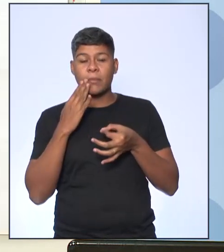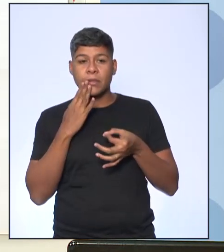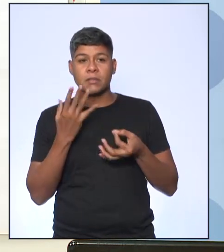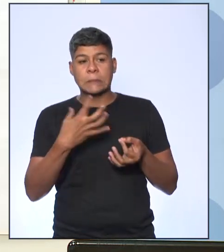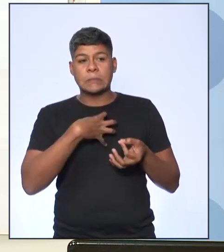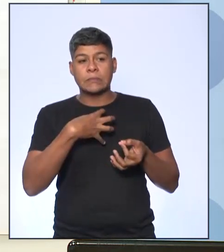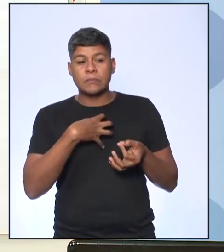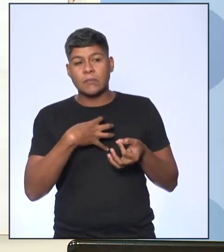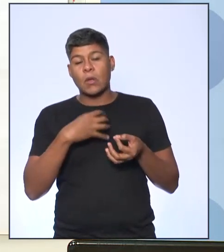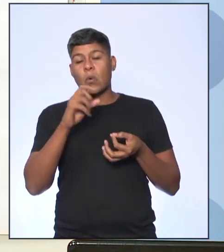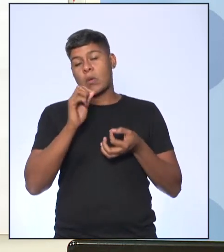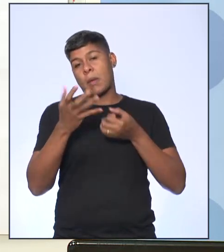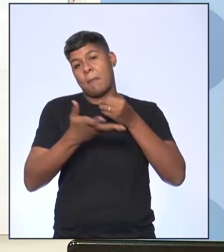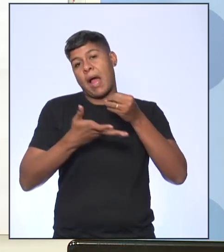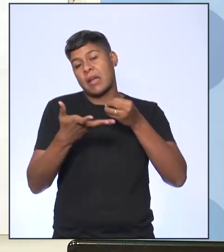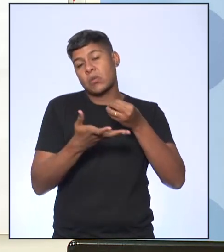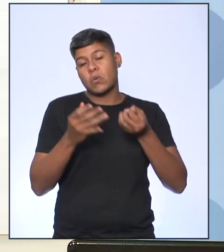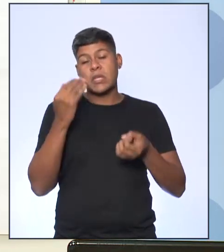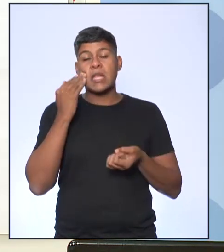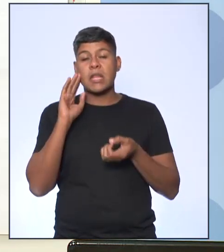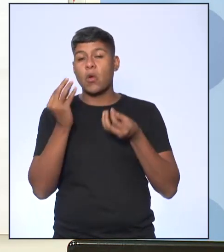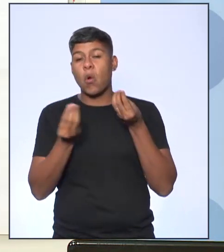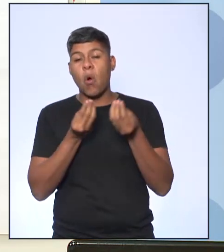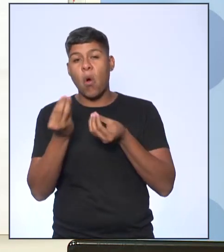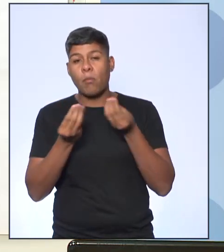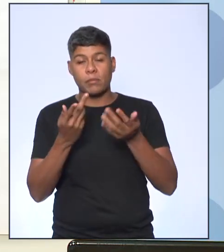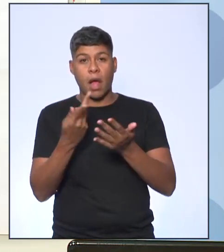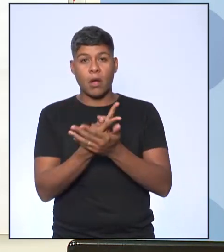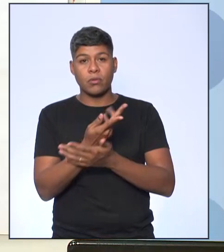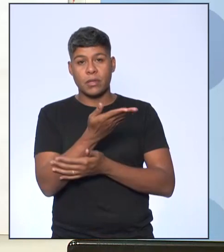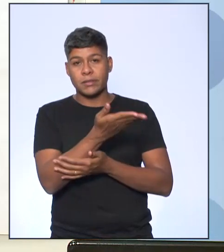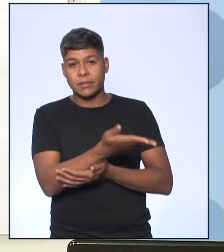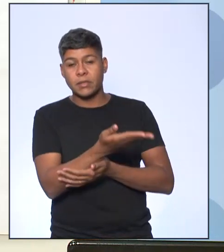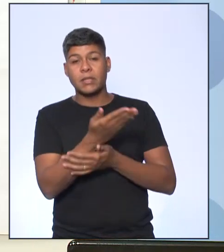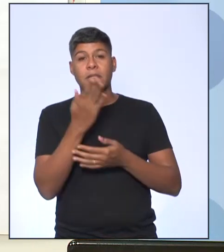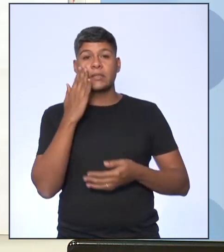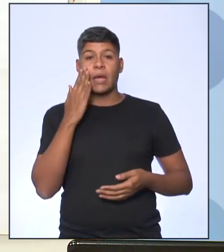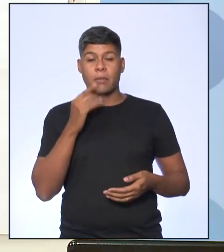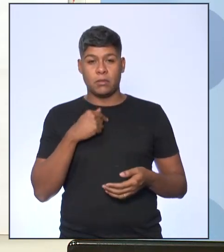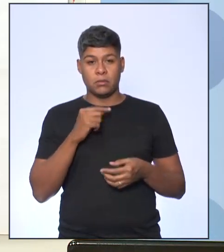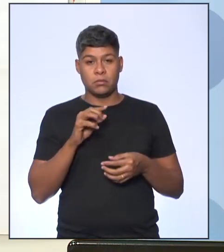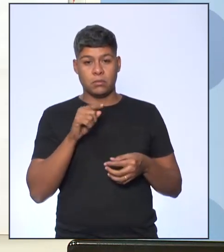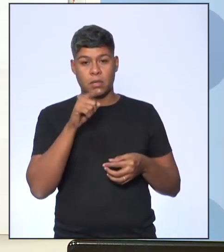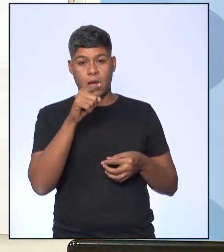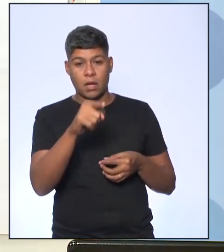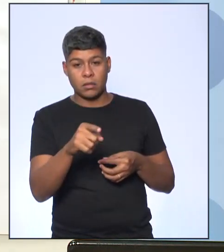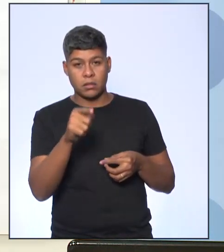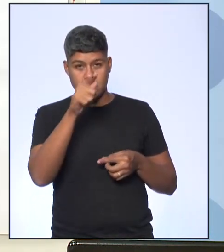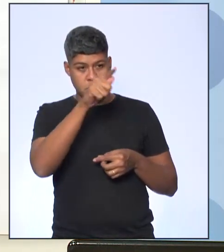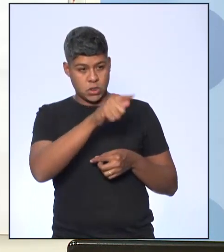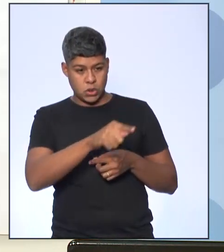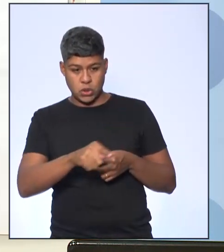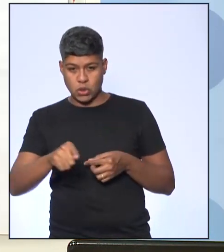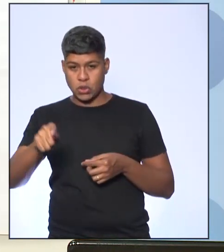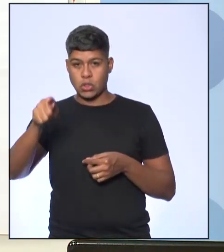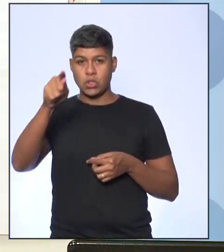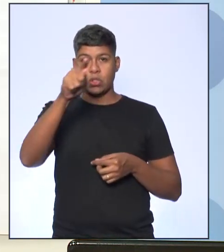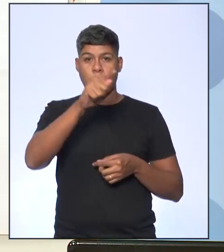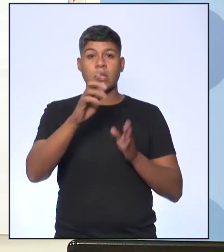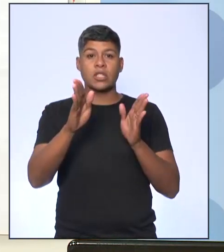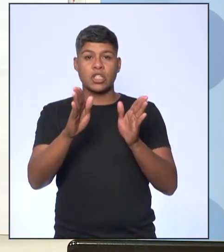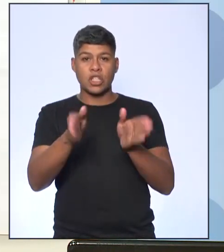servir para, basicamente, nós entendermos como funciona. Então, eu vou lá, fiz uma